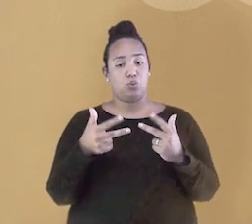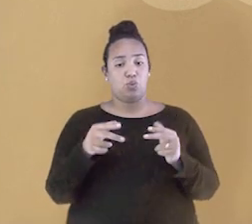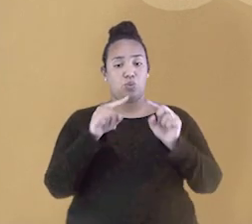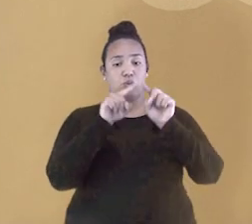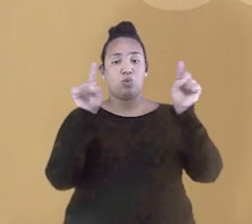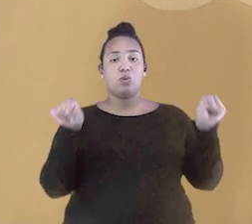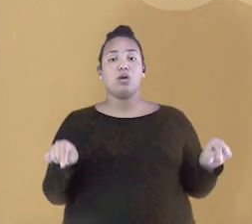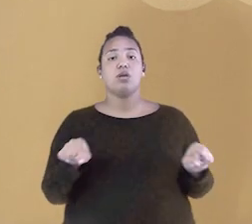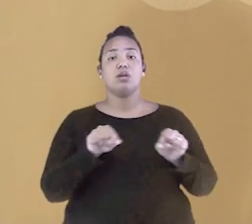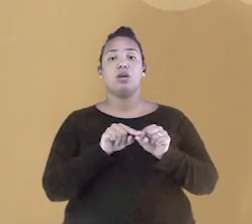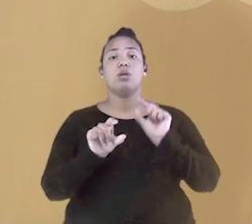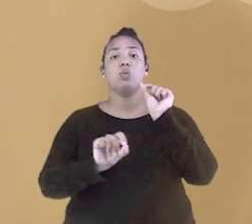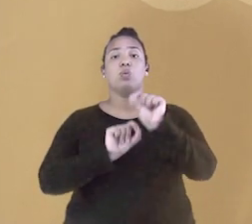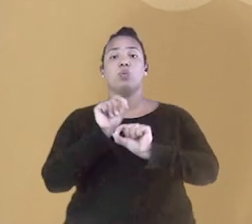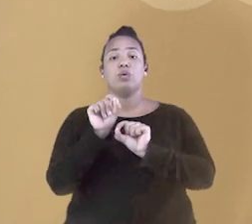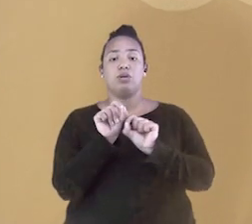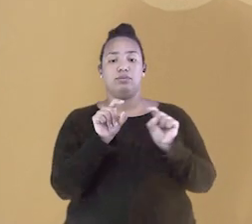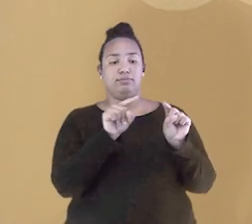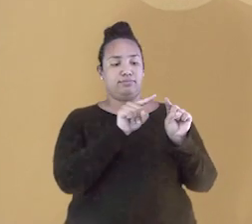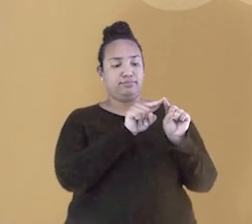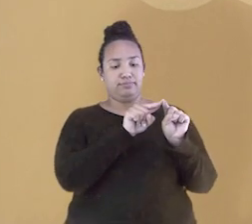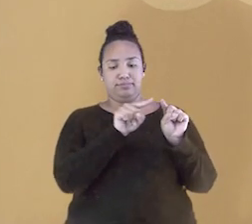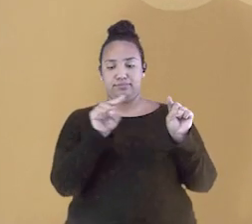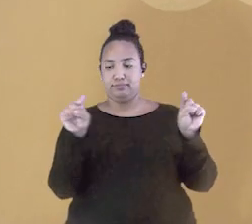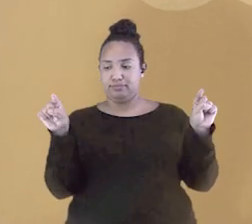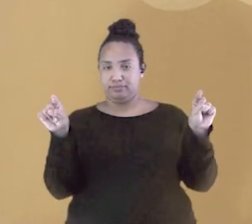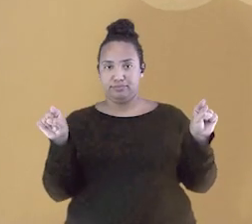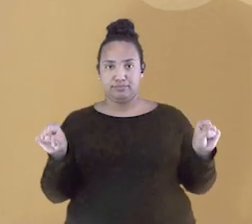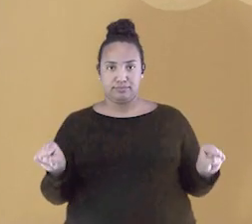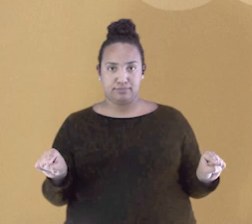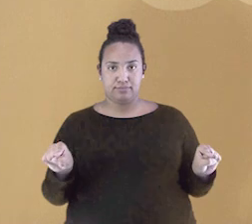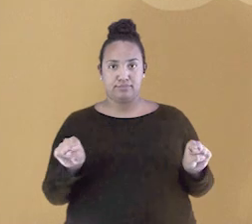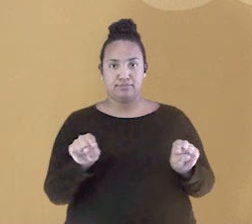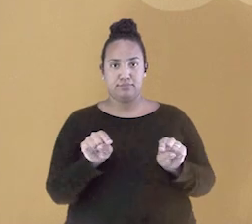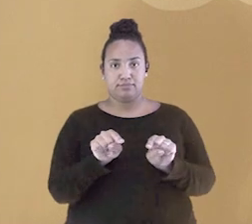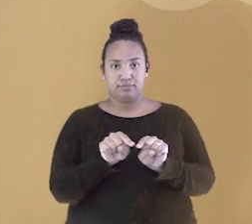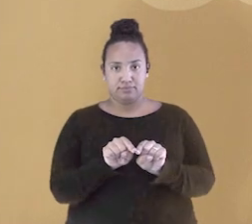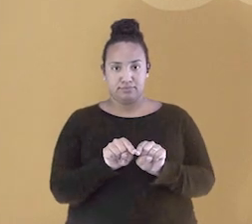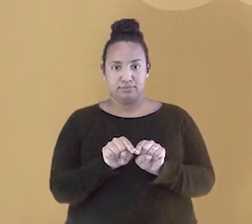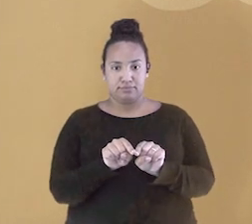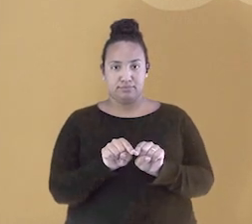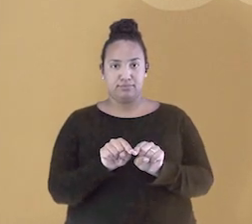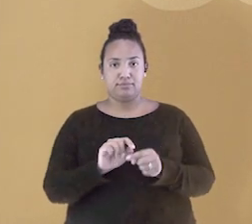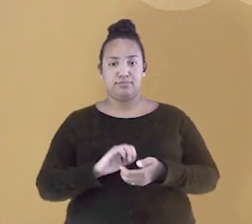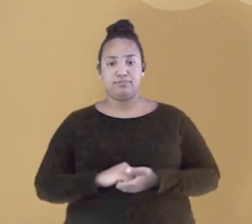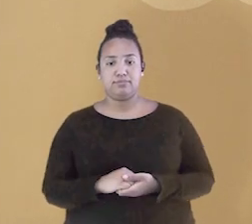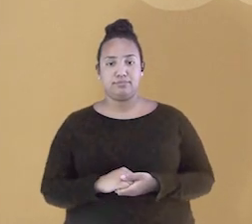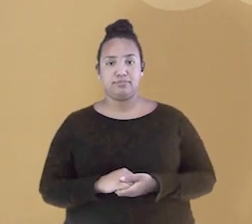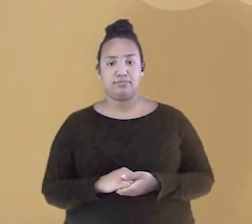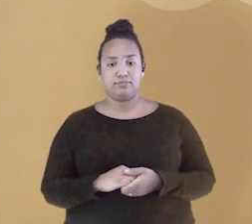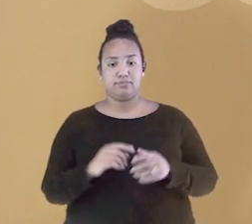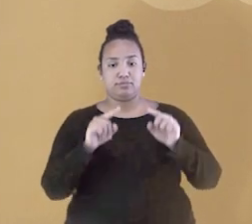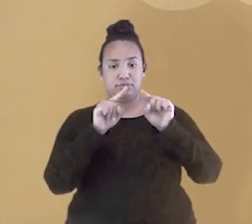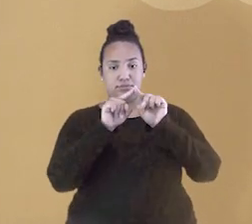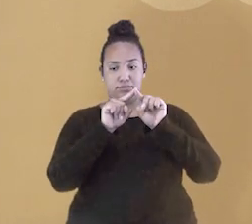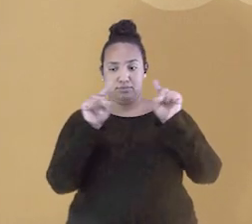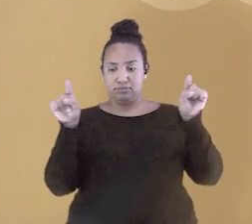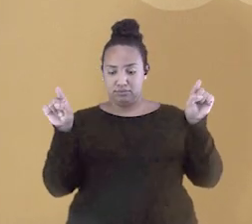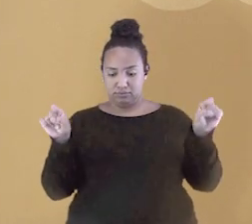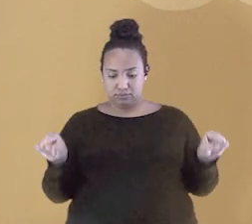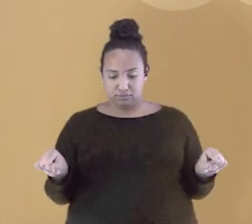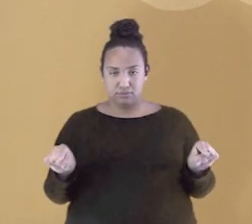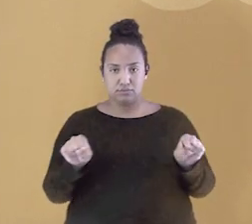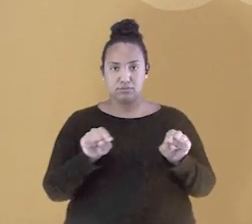o retângulo. Veja esse retângulo e esse quadrado aqui na minha mão. Consegue ver